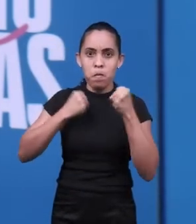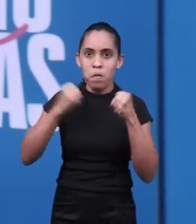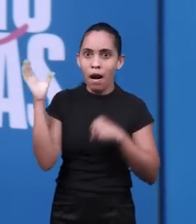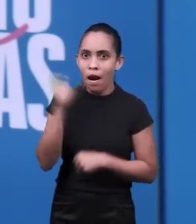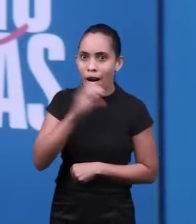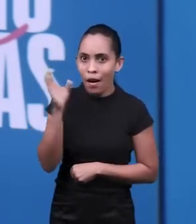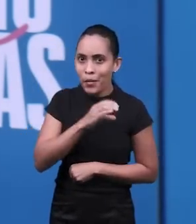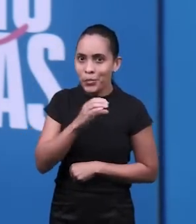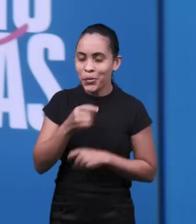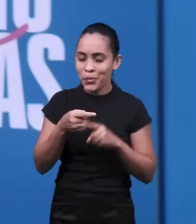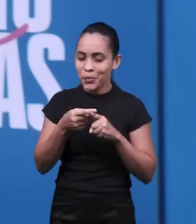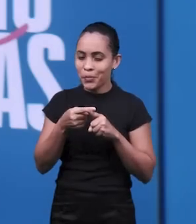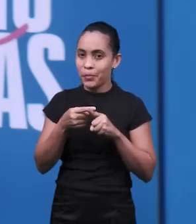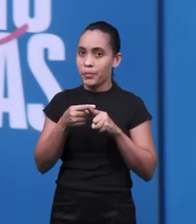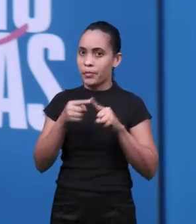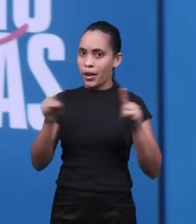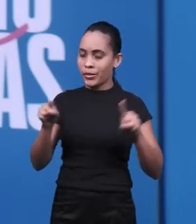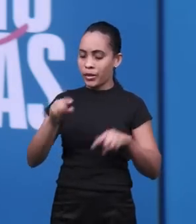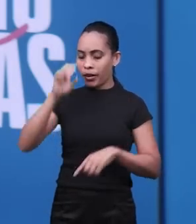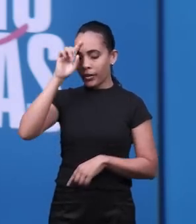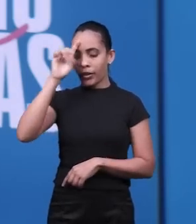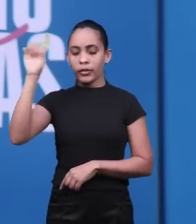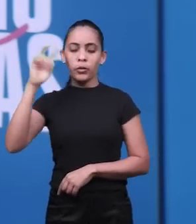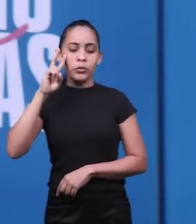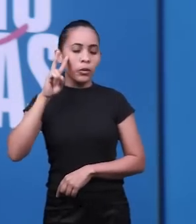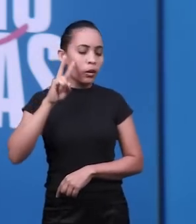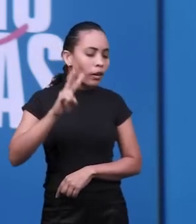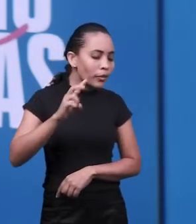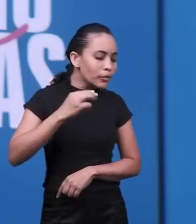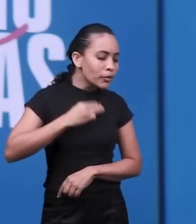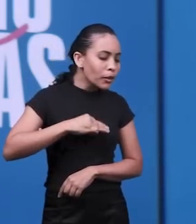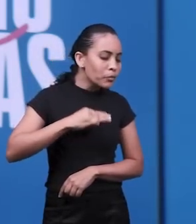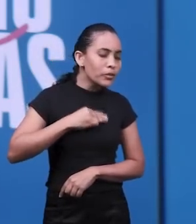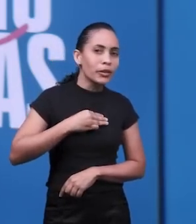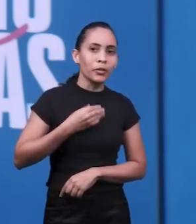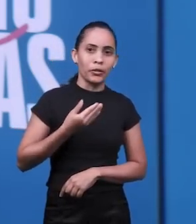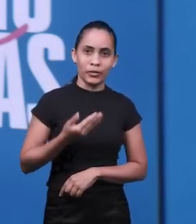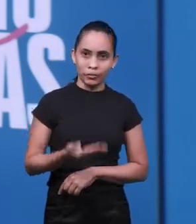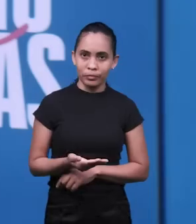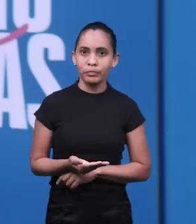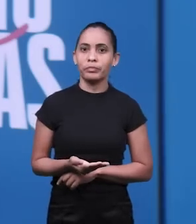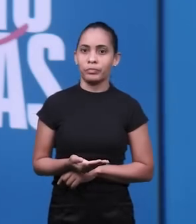corre, mas é de quem Deus se compadece. Glória a Deus. E isso é a grande